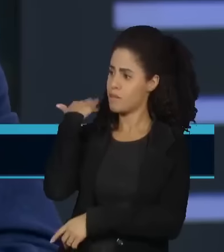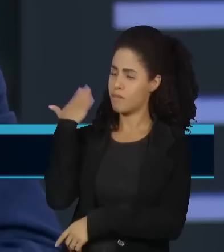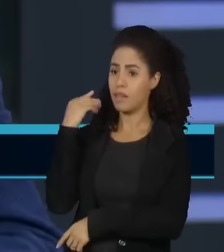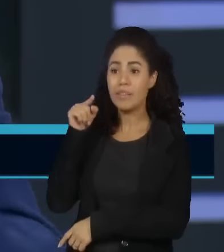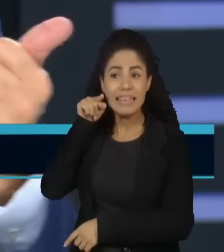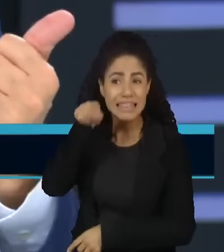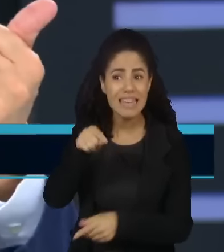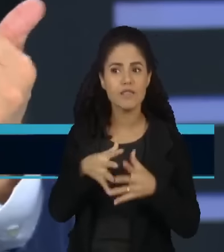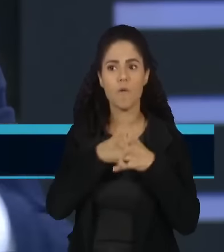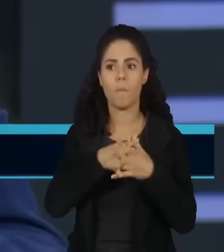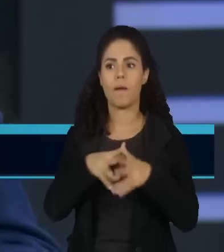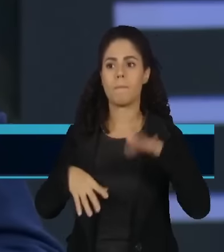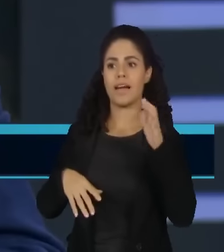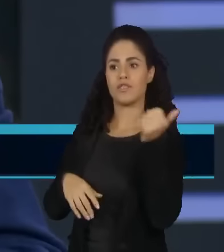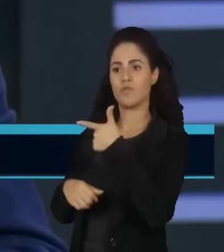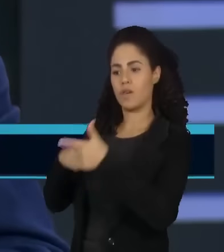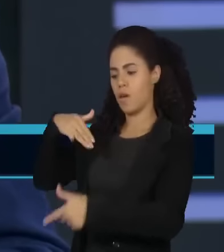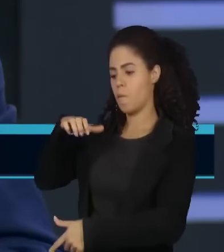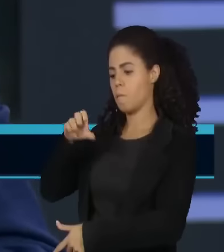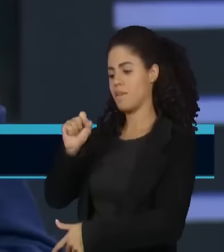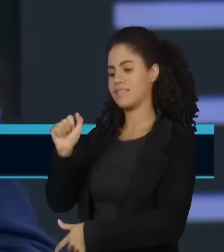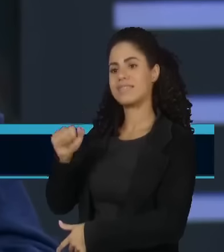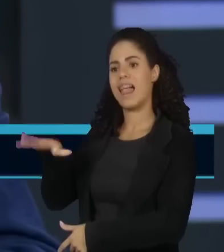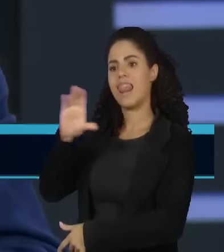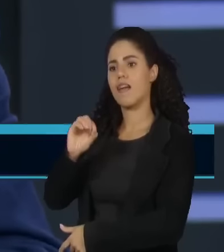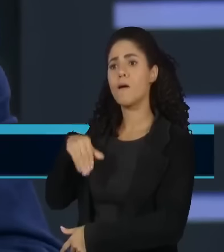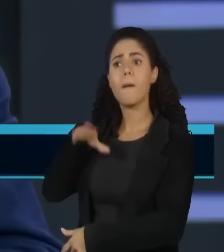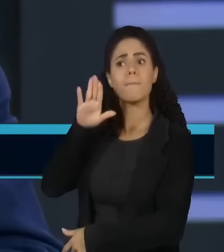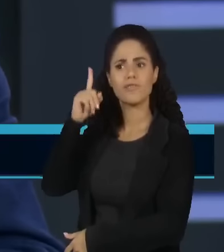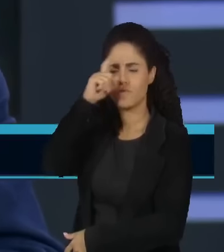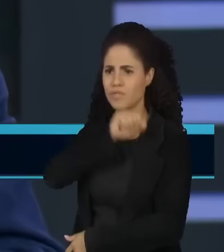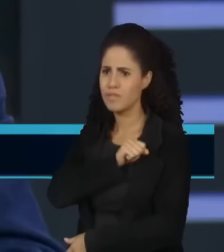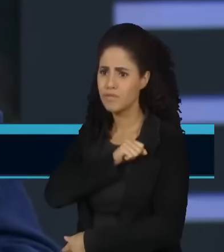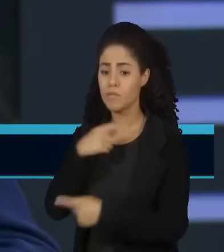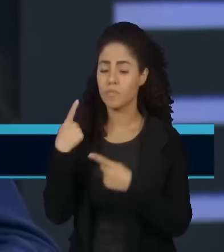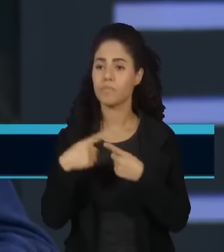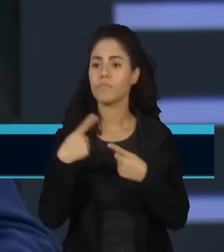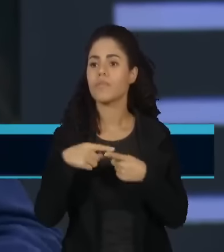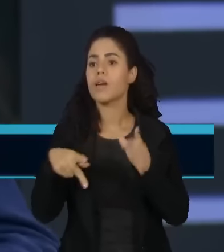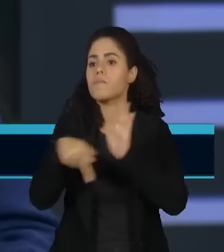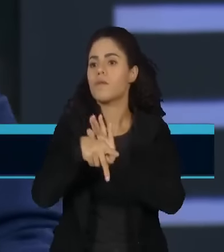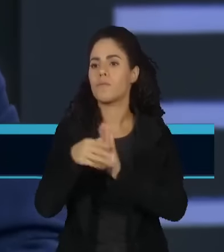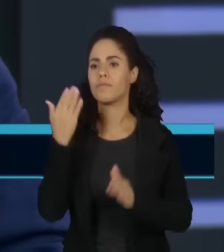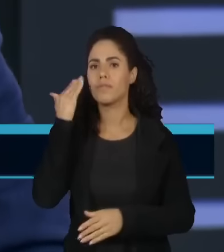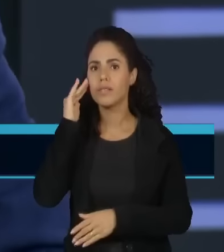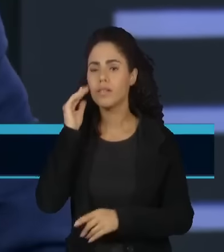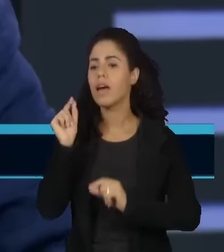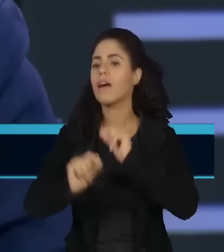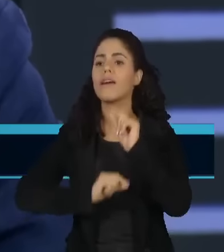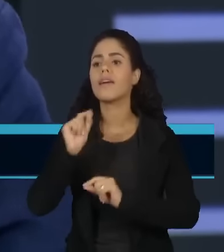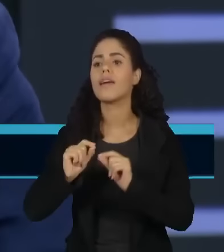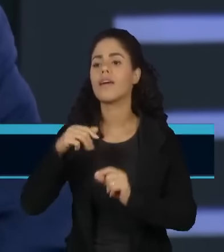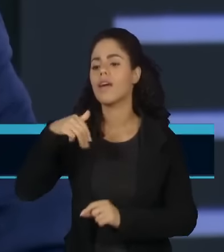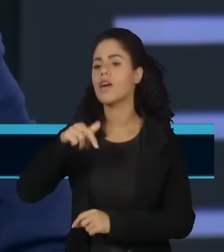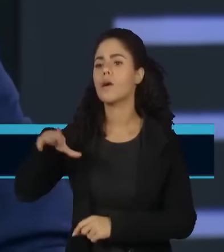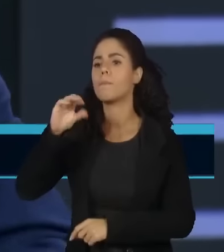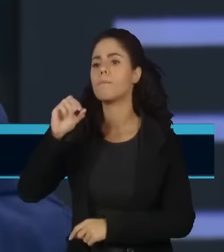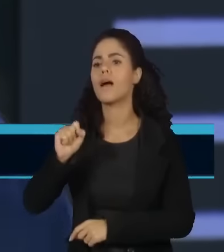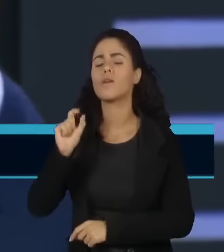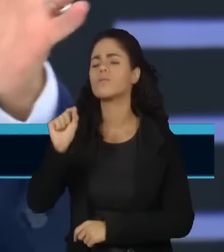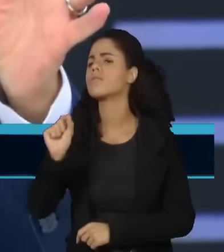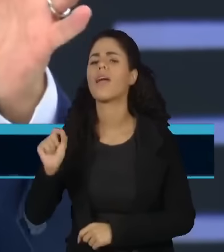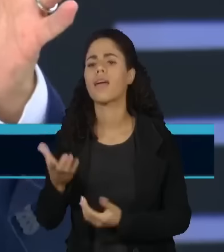complexo do que o do Mensalão. Do Mensalão, o chefe do Mensalão, de acordo com o Ministério Público Federal, era o núcleo publicitário. Quem era? Marcos Valério. Quem lembra do Marcos Valério